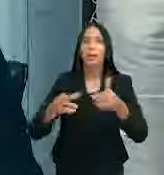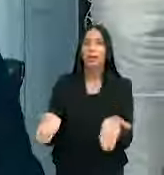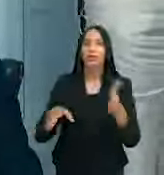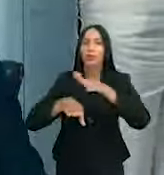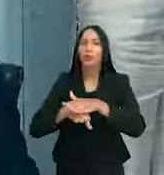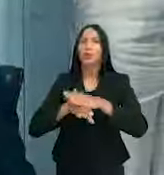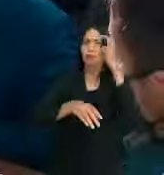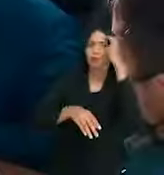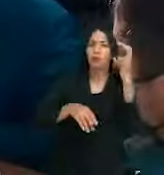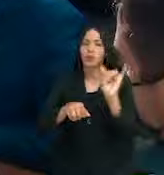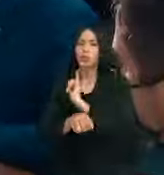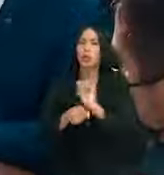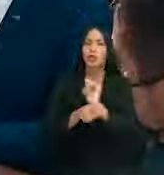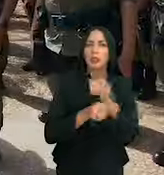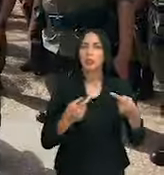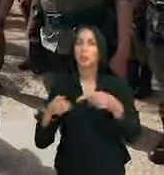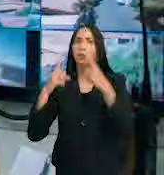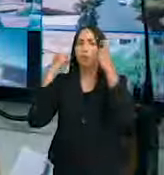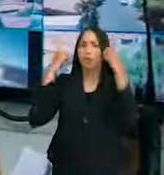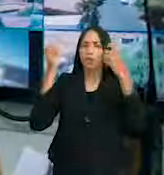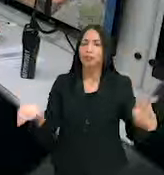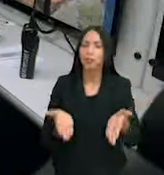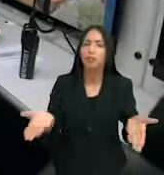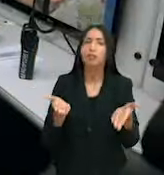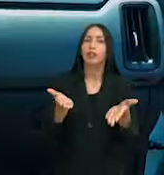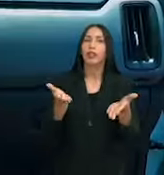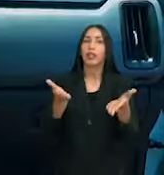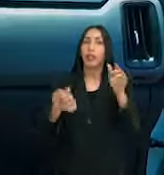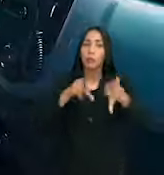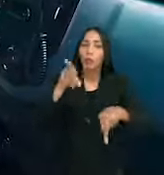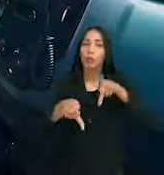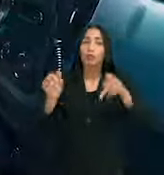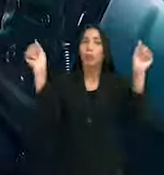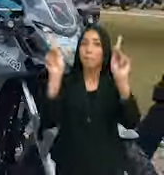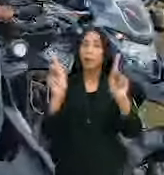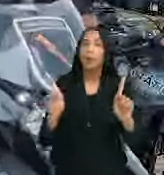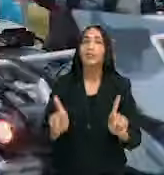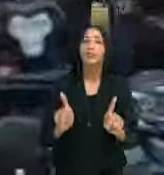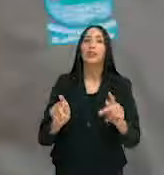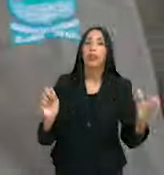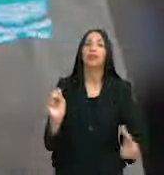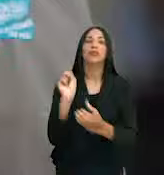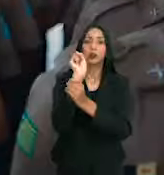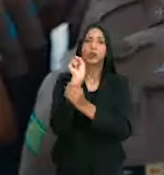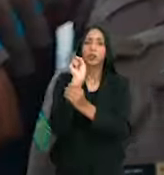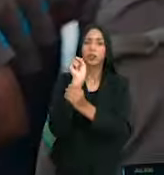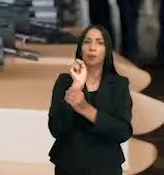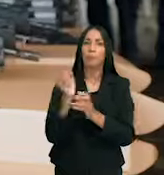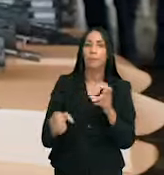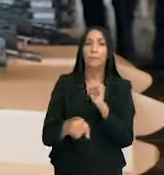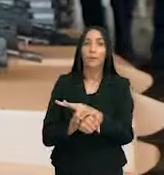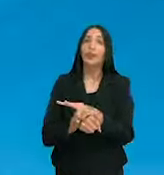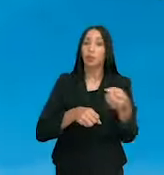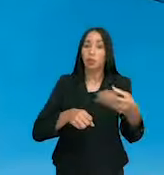trabalho integrado com inteligência e planejamento enfrenta a violência e promove a cultura da paz. Para trazer mais segurança,